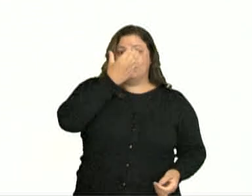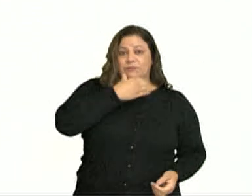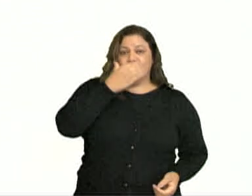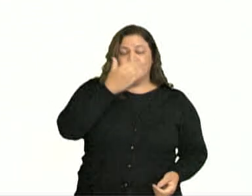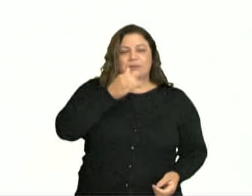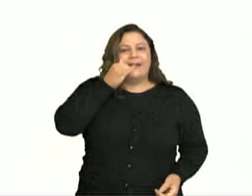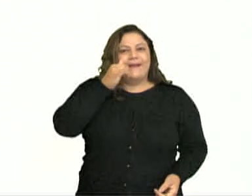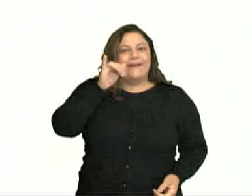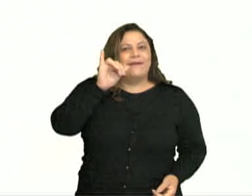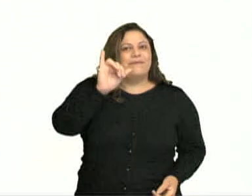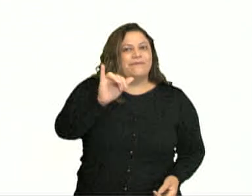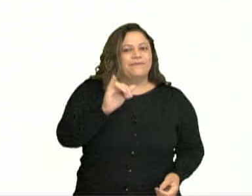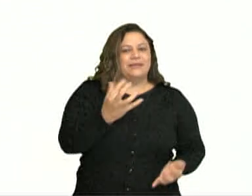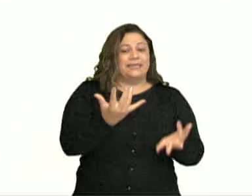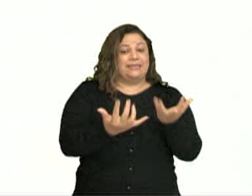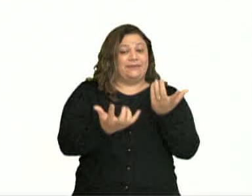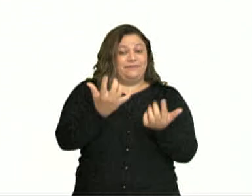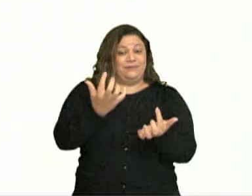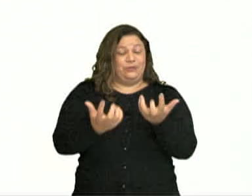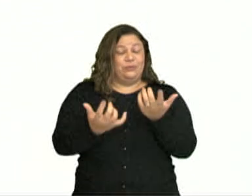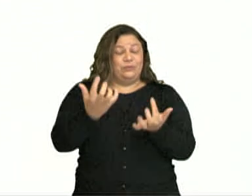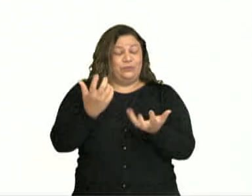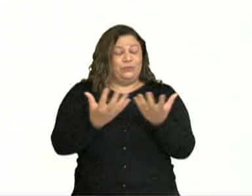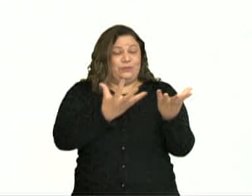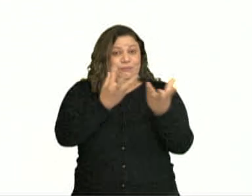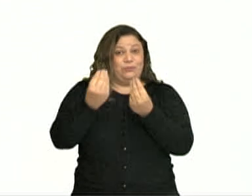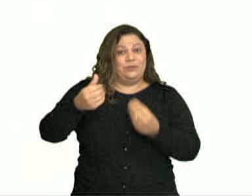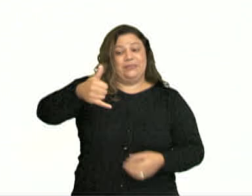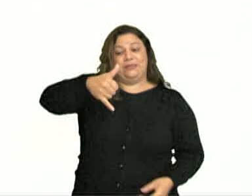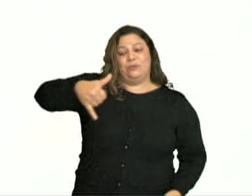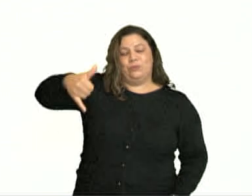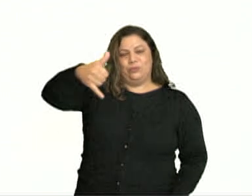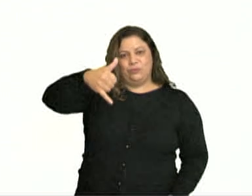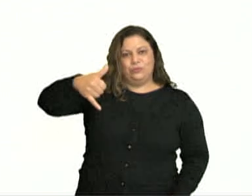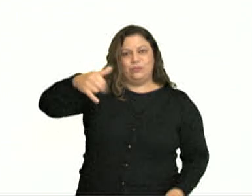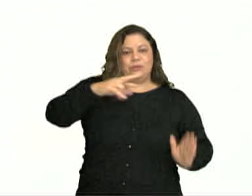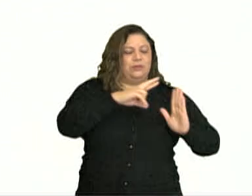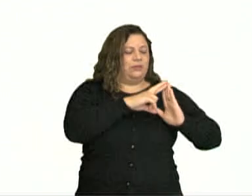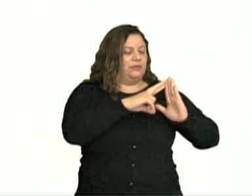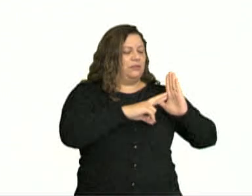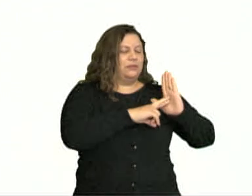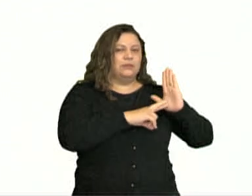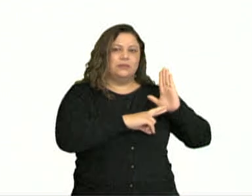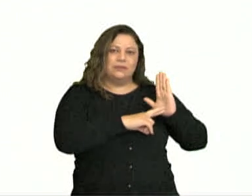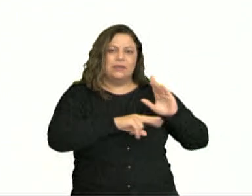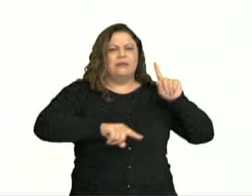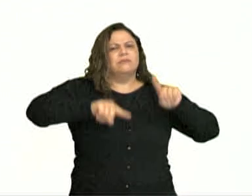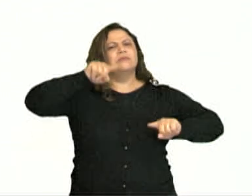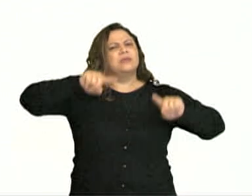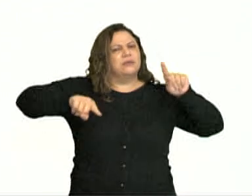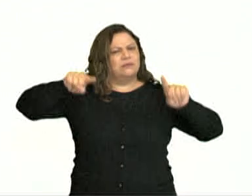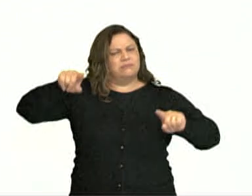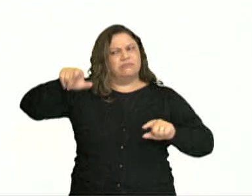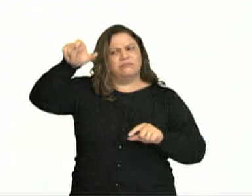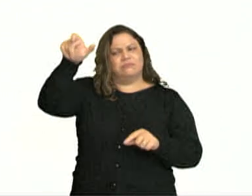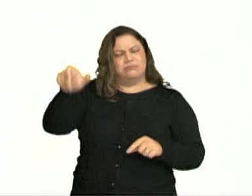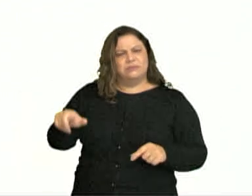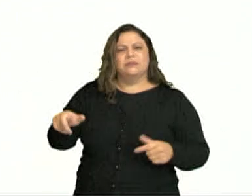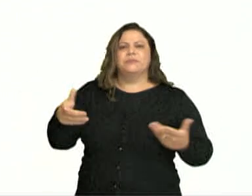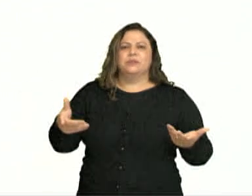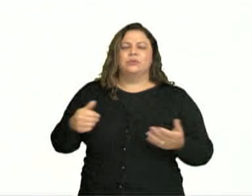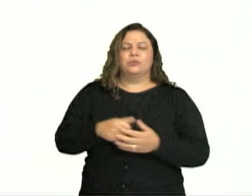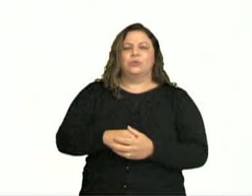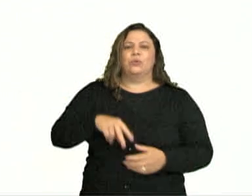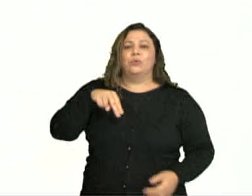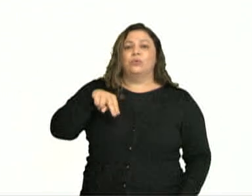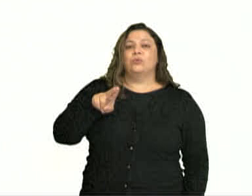evitar os alimentos fritos e aqueles que são muito gordurosos. Essas regras variam de pessoa para pessoa e o nutricionista é o